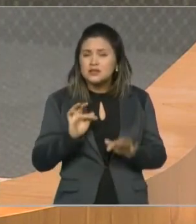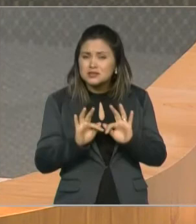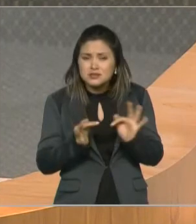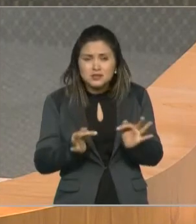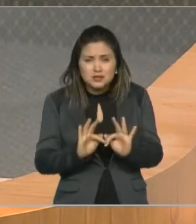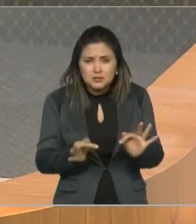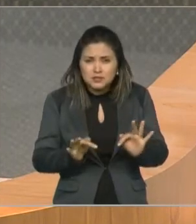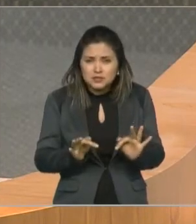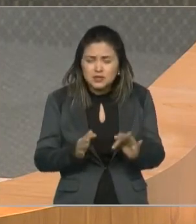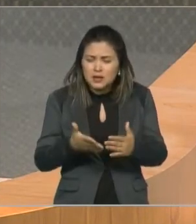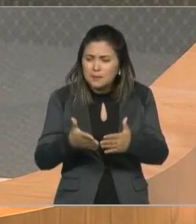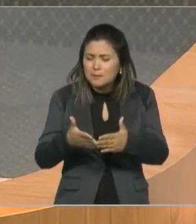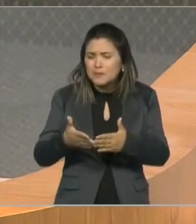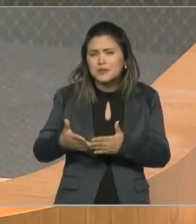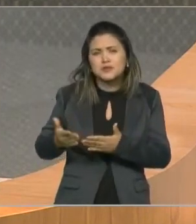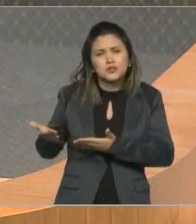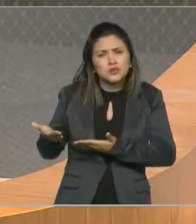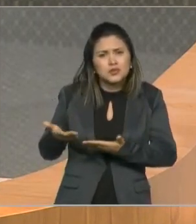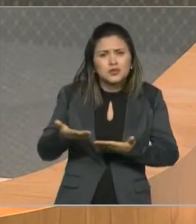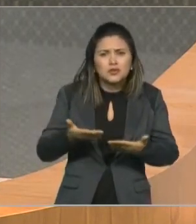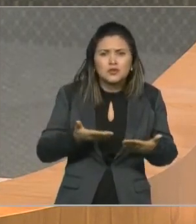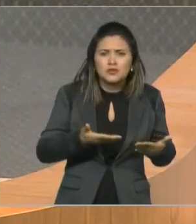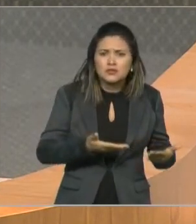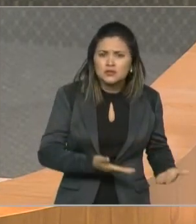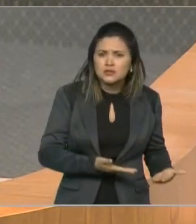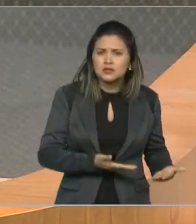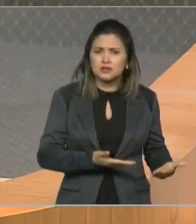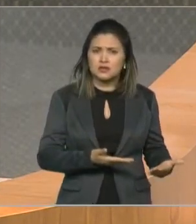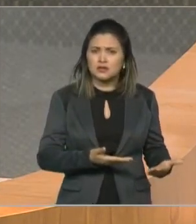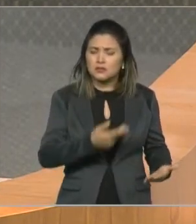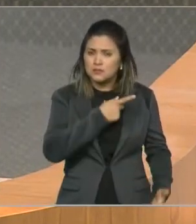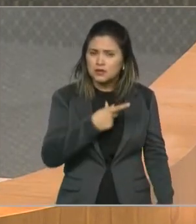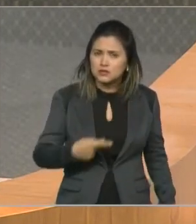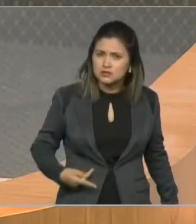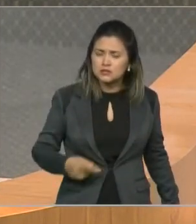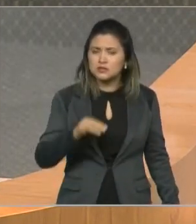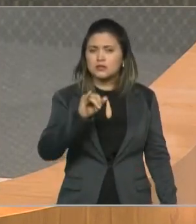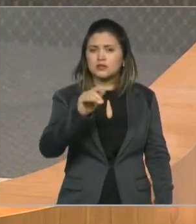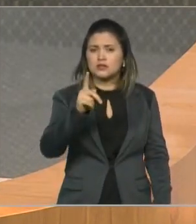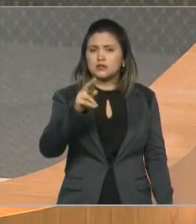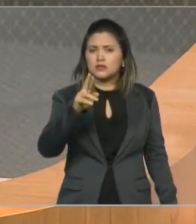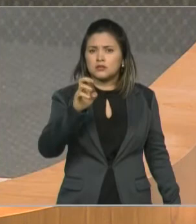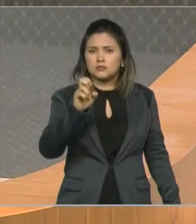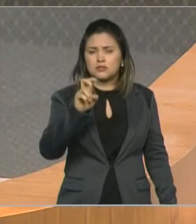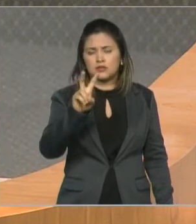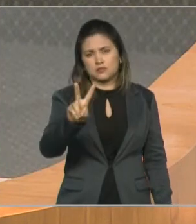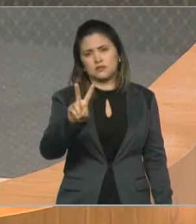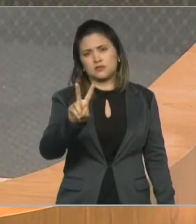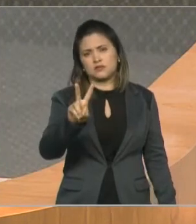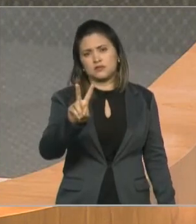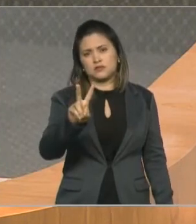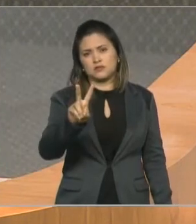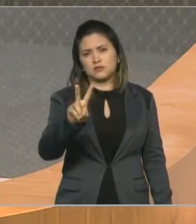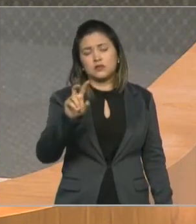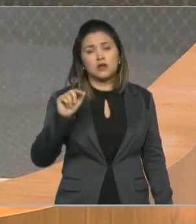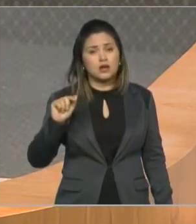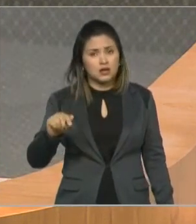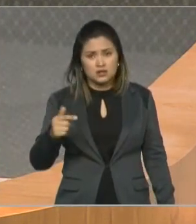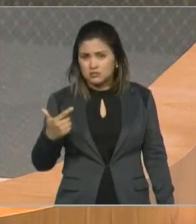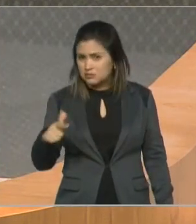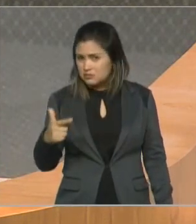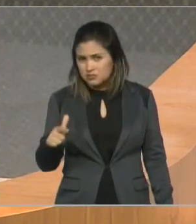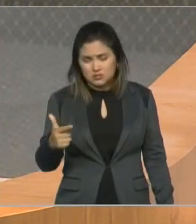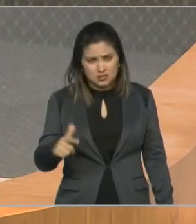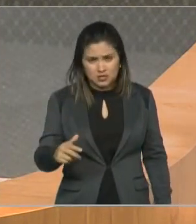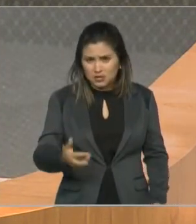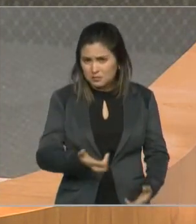repita-se, não é maranhense, não contribui para o FEPA, não vai se aposentar pelo Maranhão e que, portanto, não tem nenhuma responsabilidade.